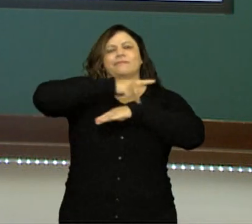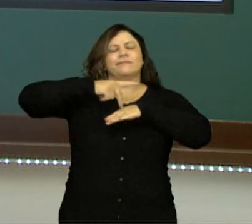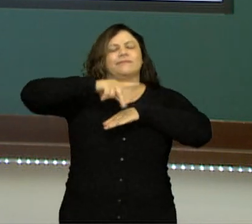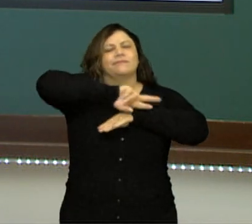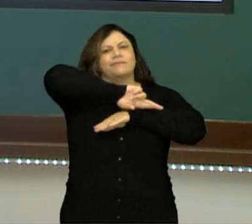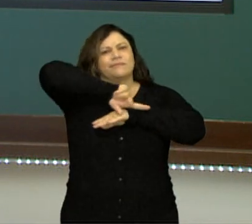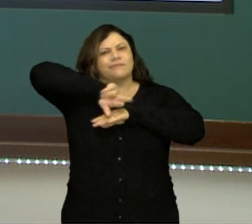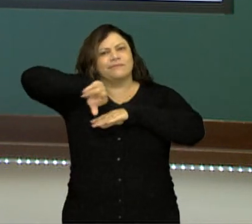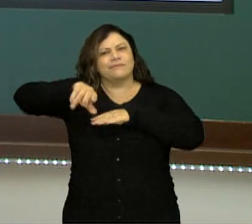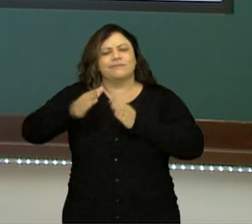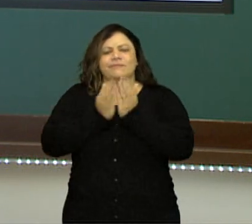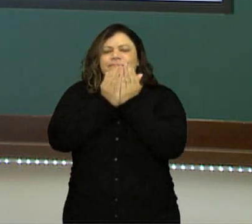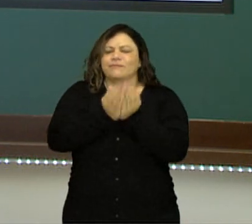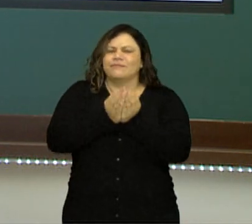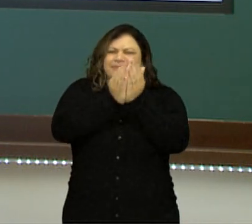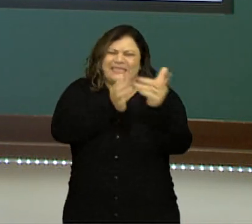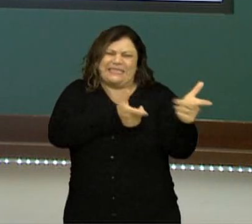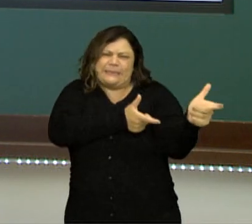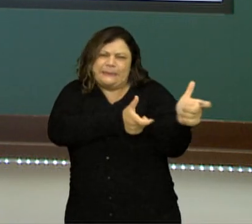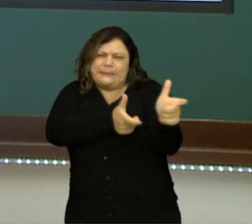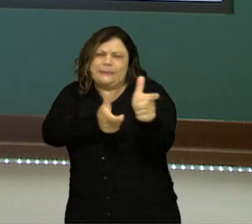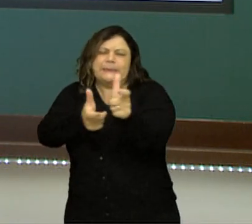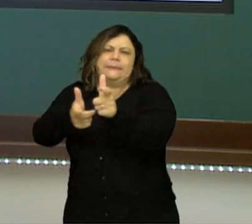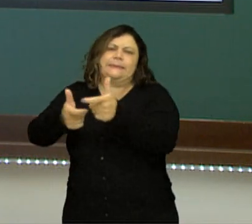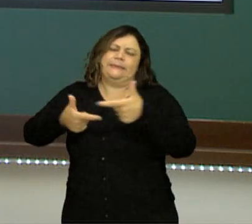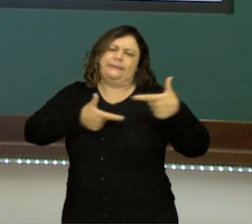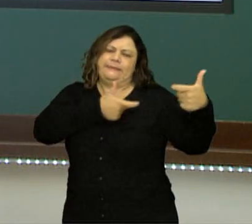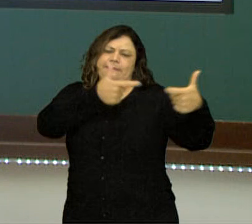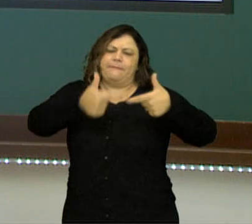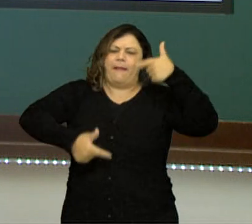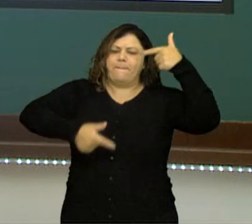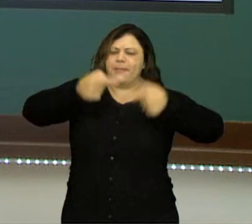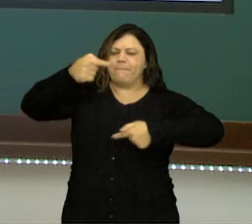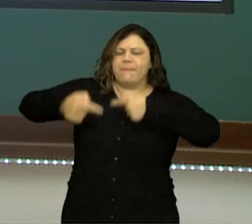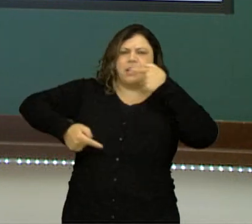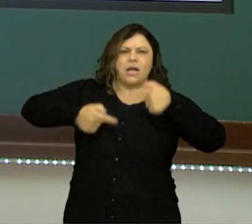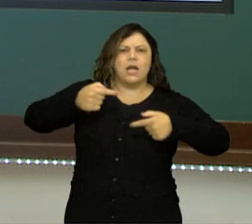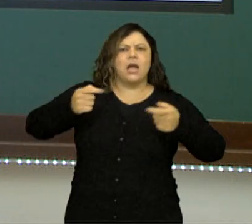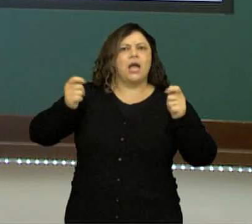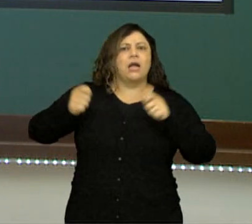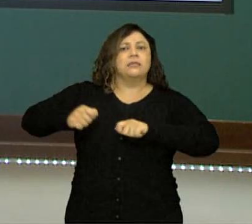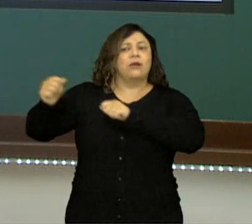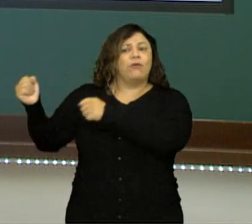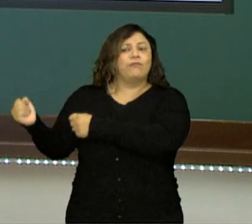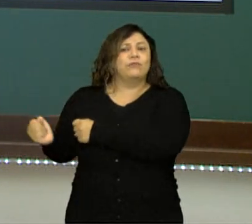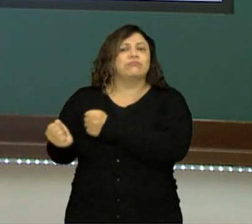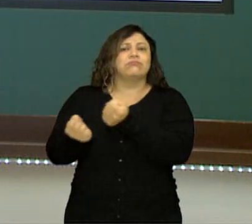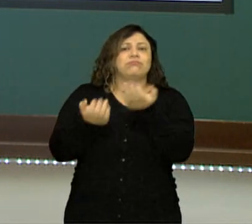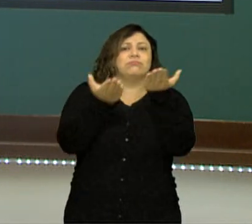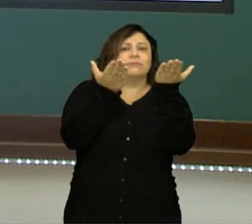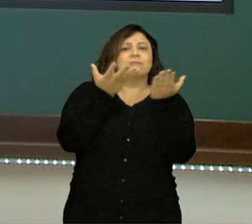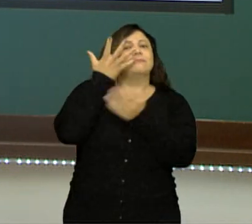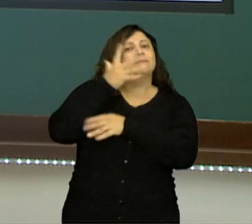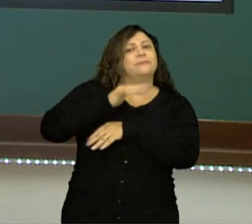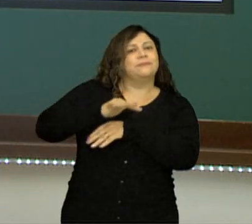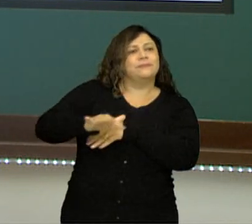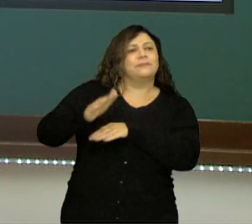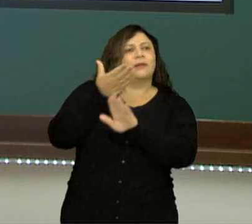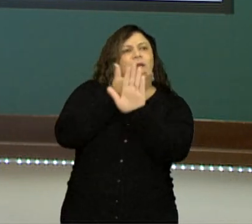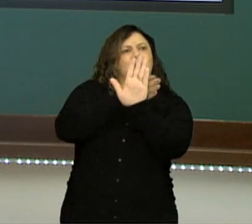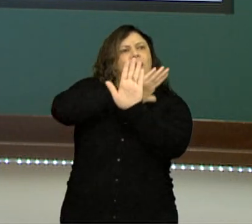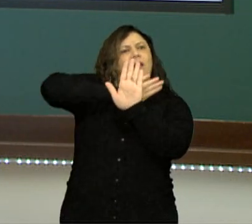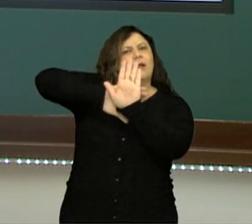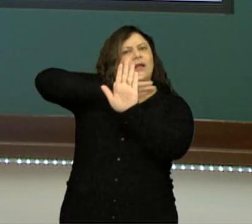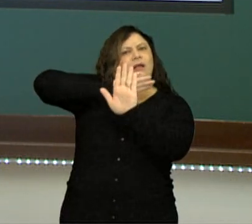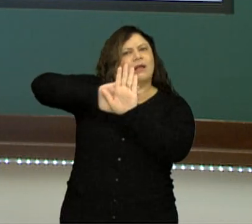os navios de guerra, quer dizer, a força do país sendo mostrado carregado pelas crianças. Ao fundo ainda você percebeu famílias